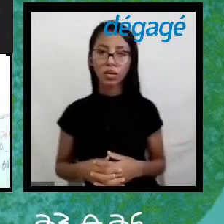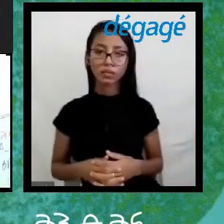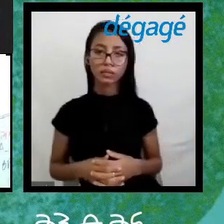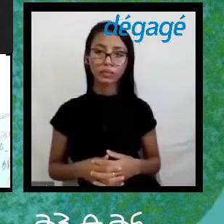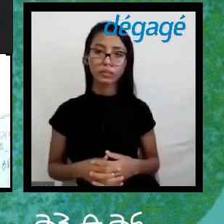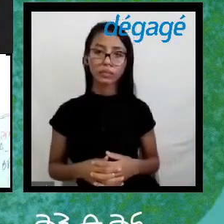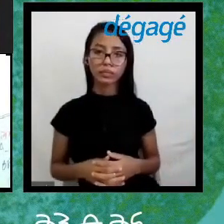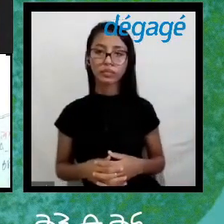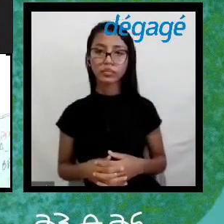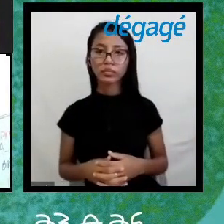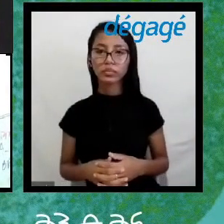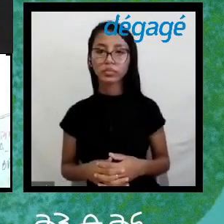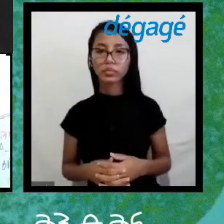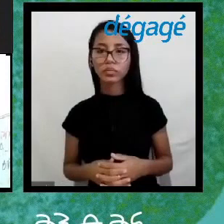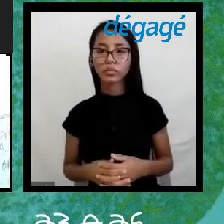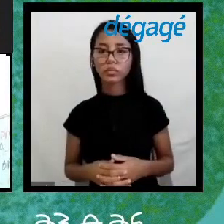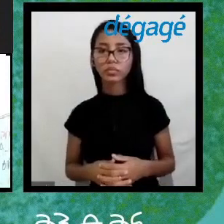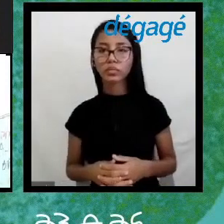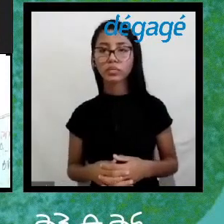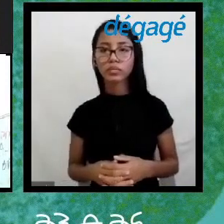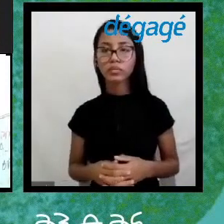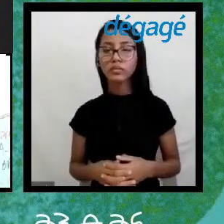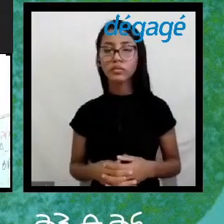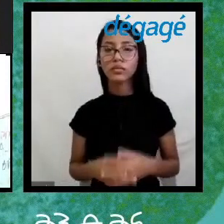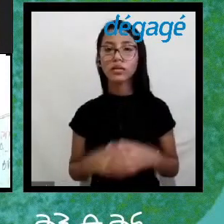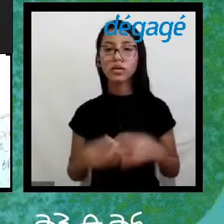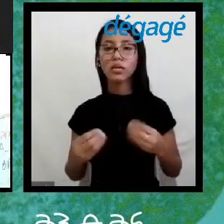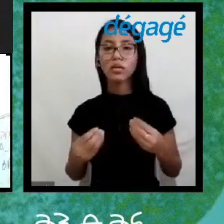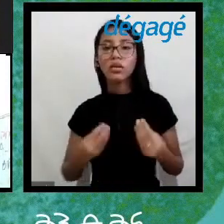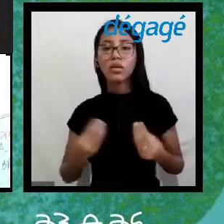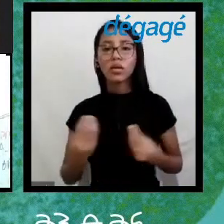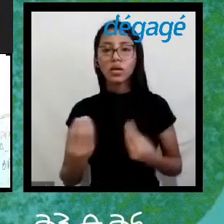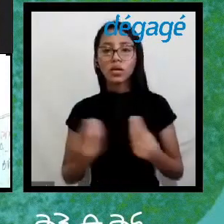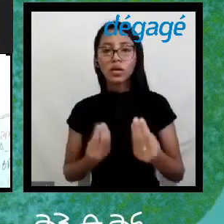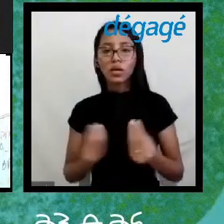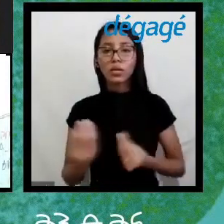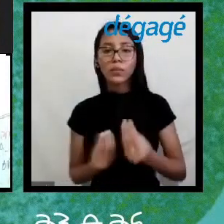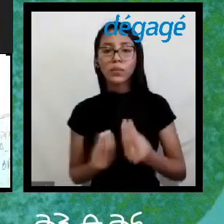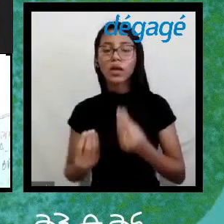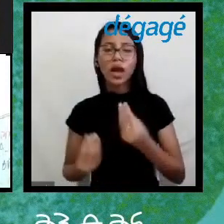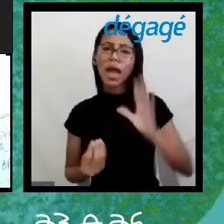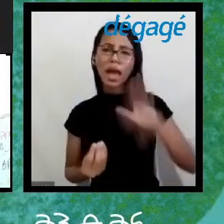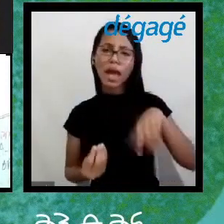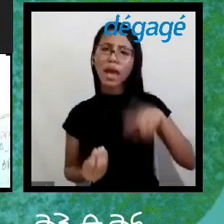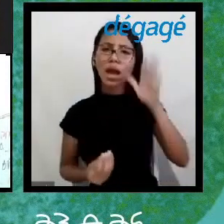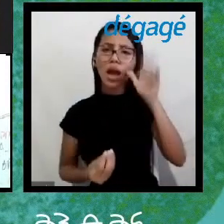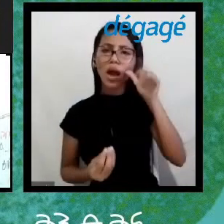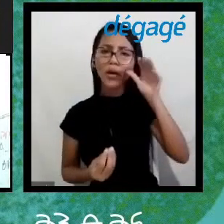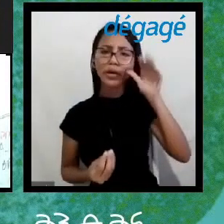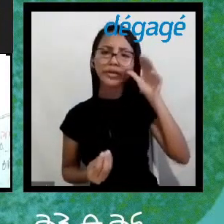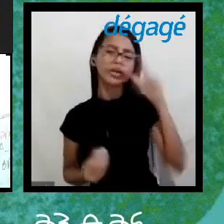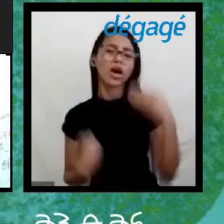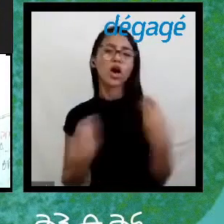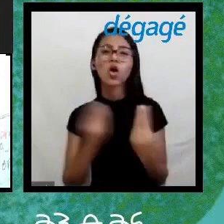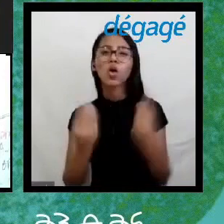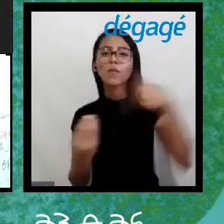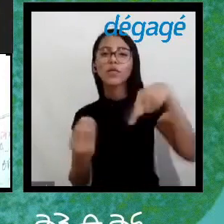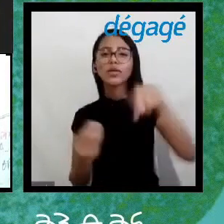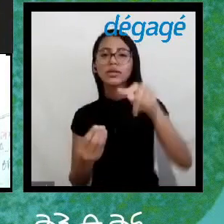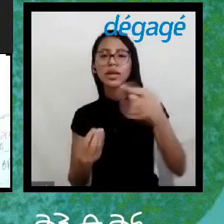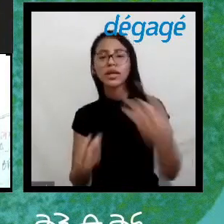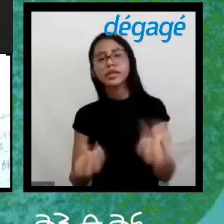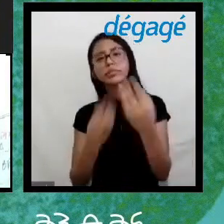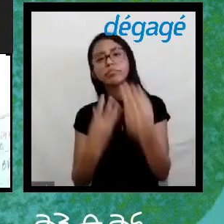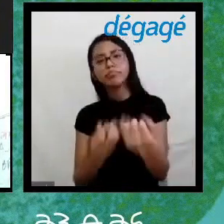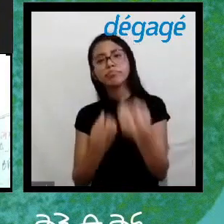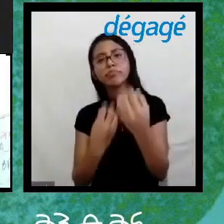disso? É uma curiosidade, um dispositivo para vocês falarem de experiência. Então, são essas as questões, não sei se chegou mais,